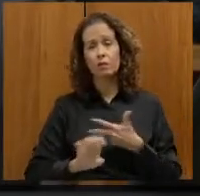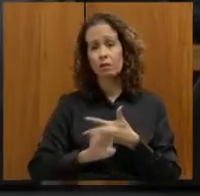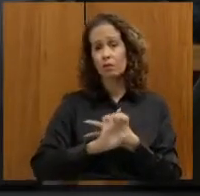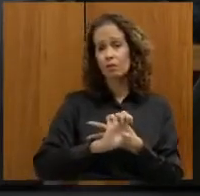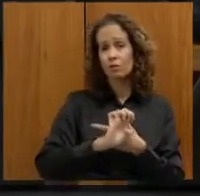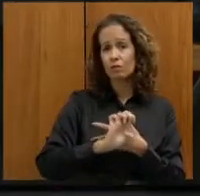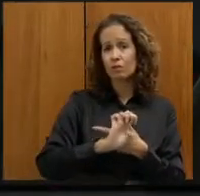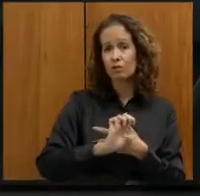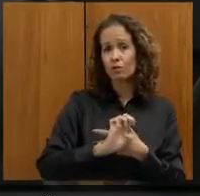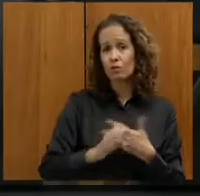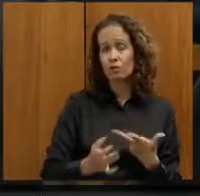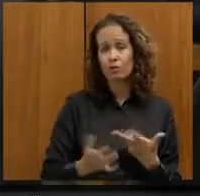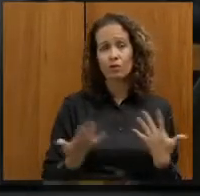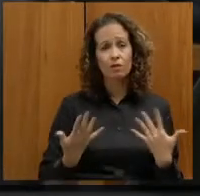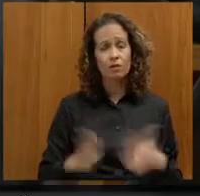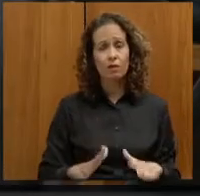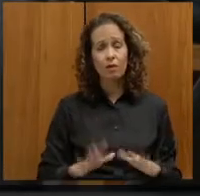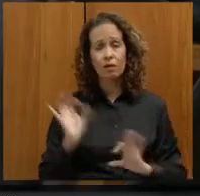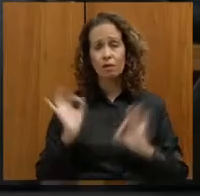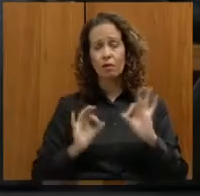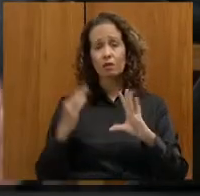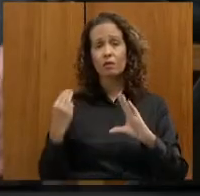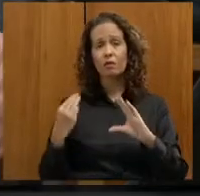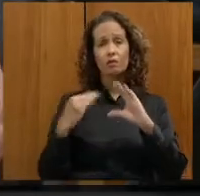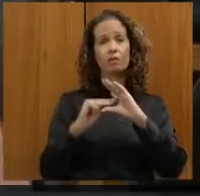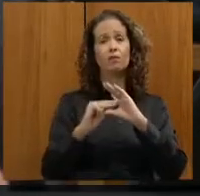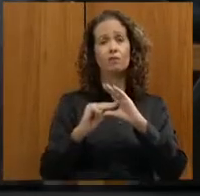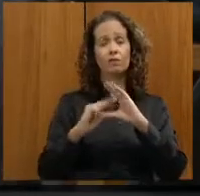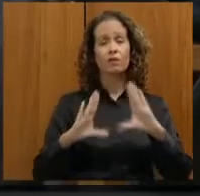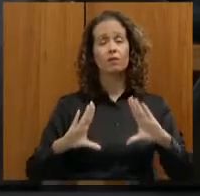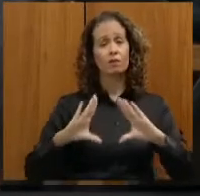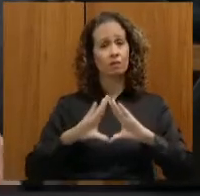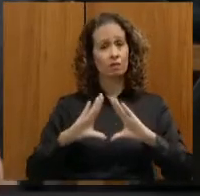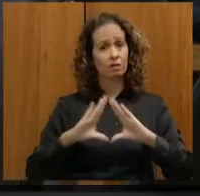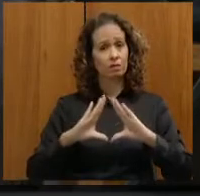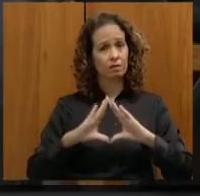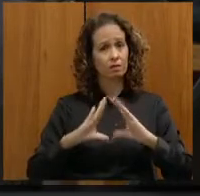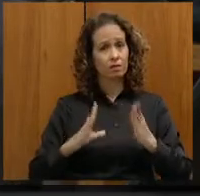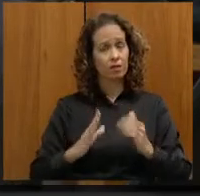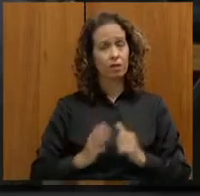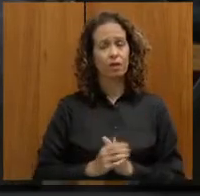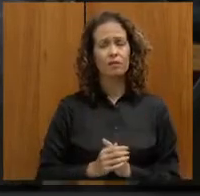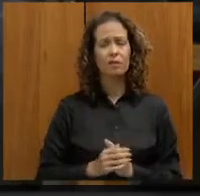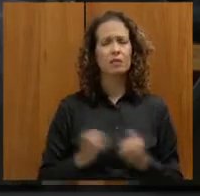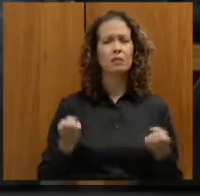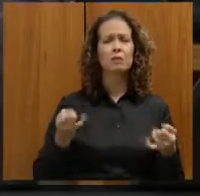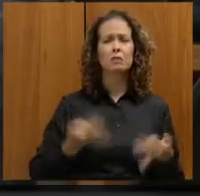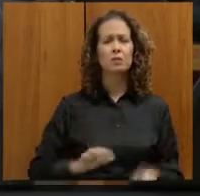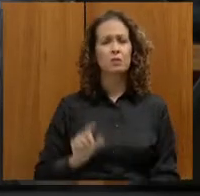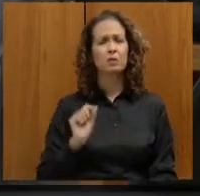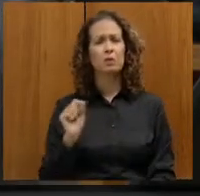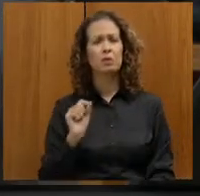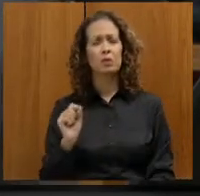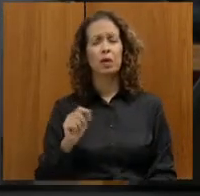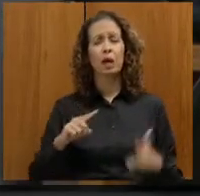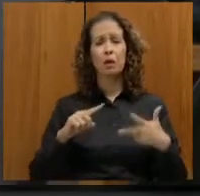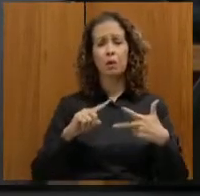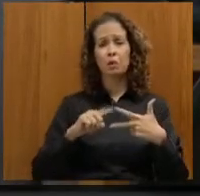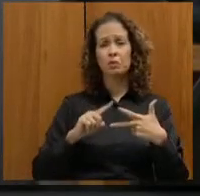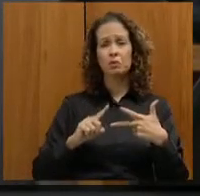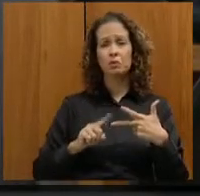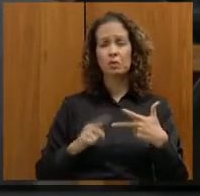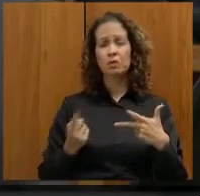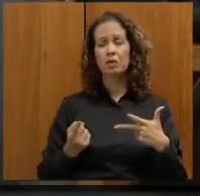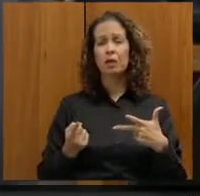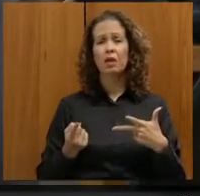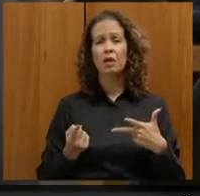em enviar o plano para Assembleia negando aos poderes a possibilidade de